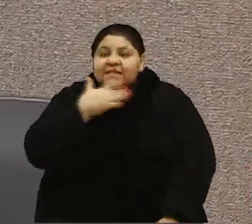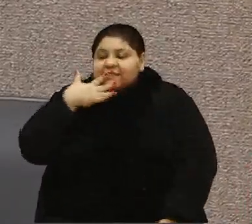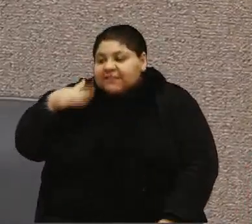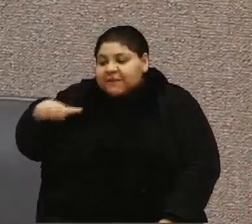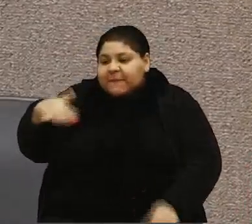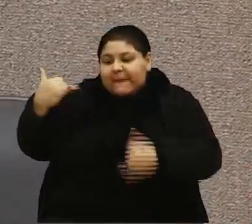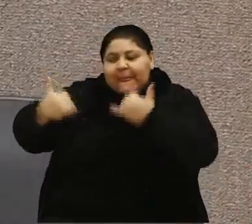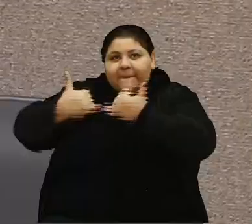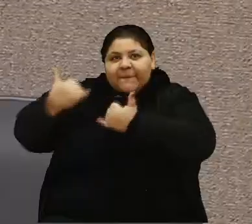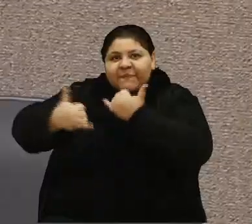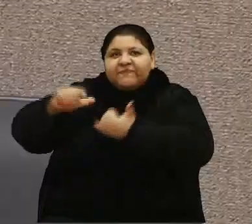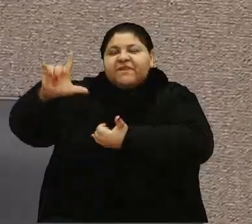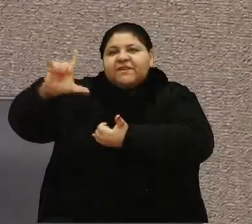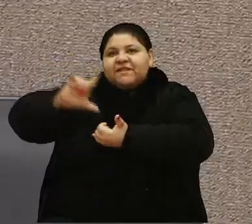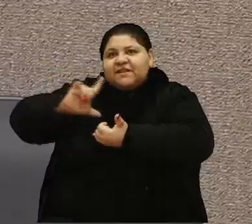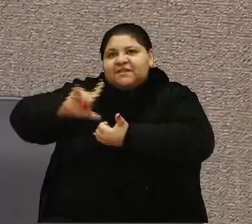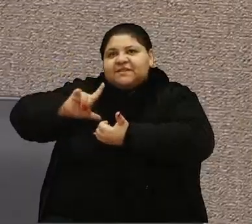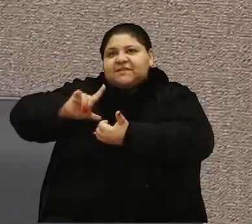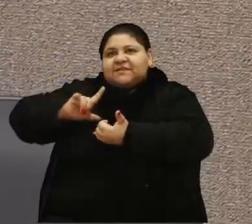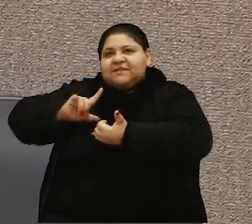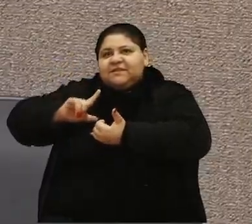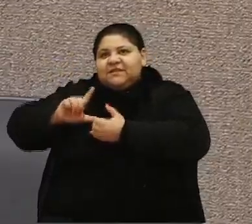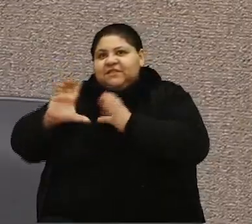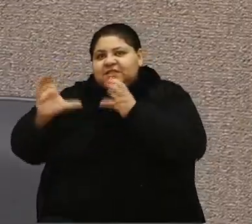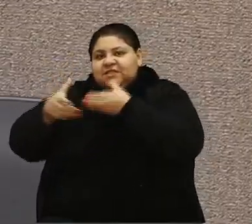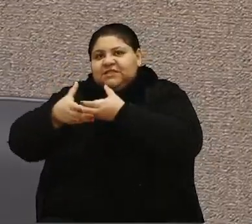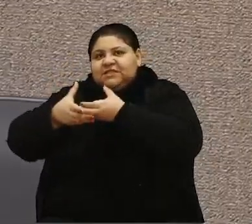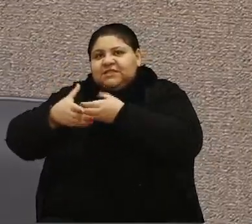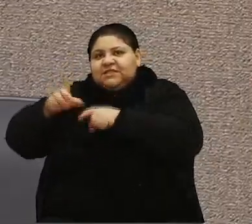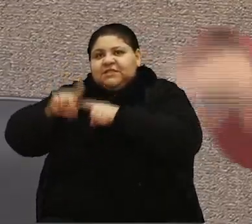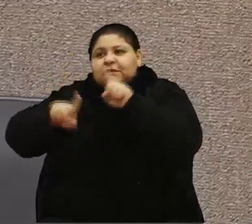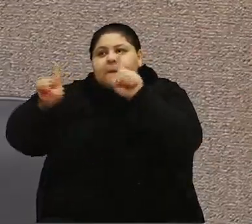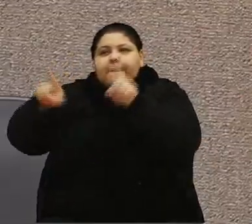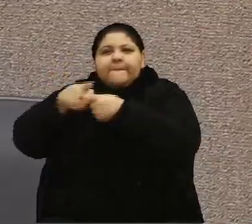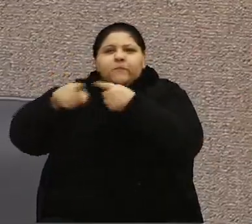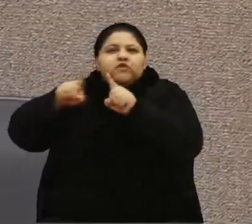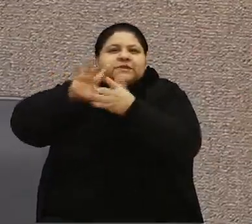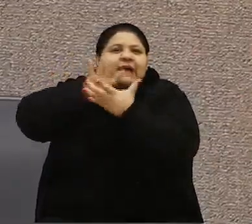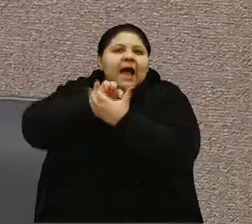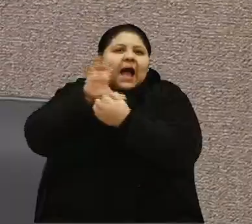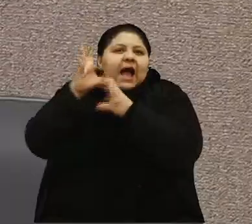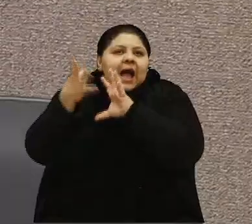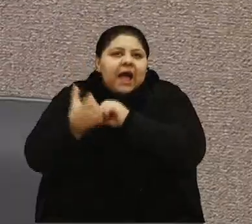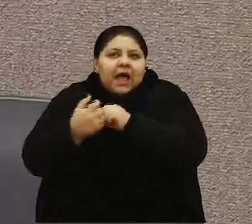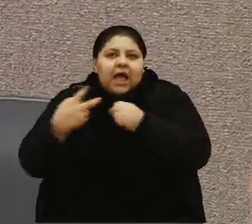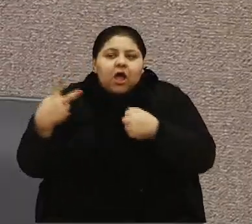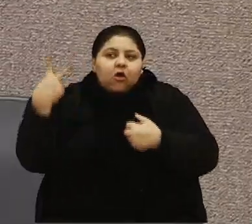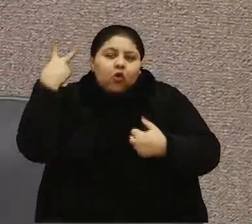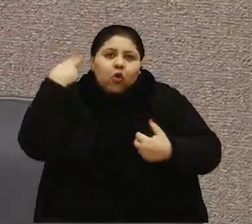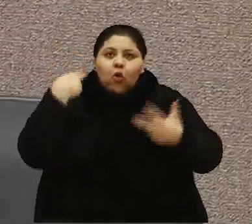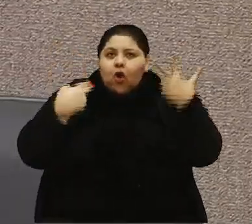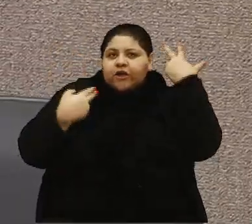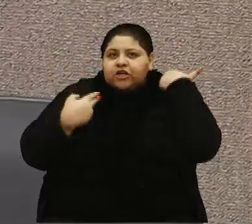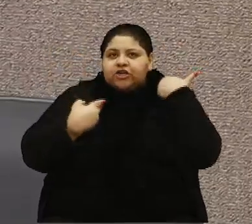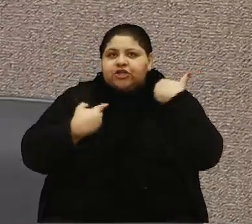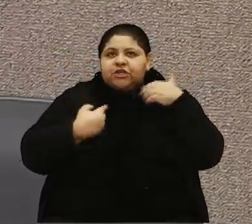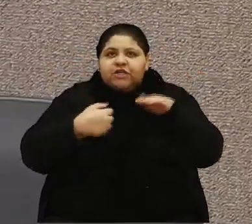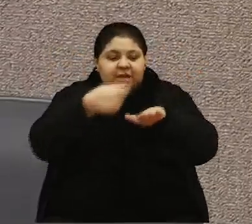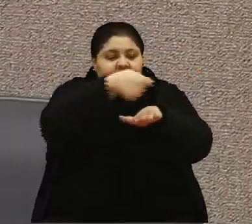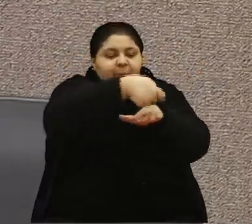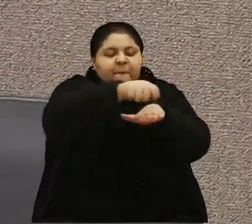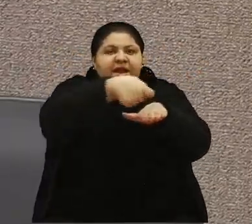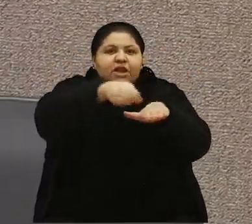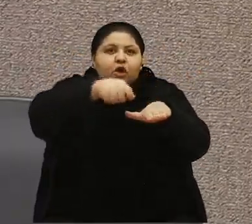brincando. E aí teve nessa colônia de férias atividades desde música, arte, cortes de cabelo, manicure para eles, para os